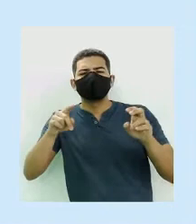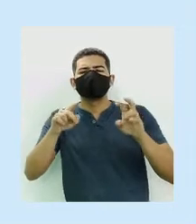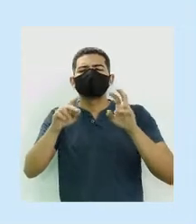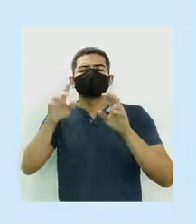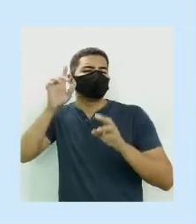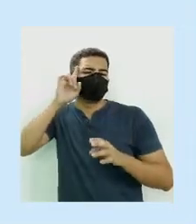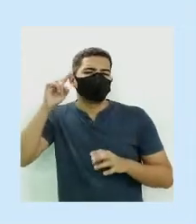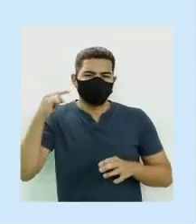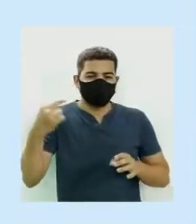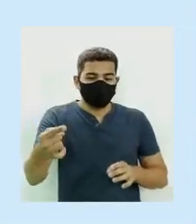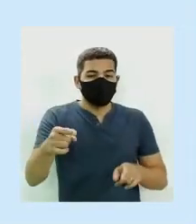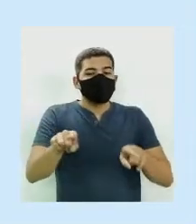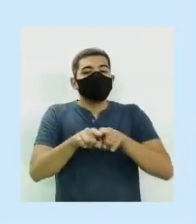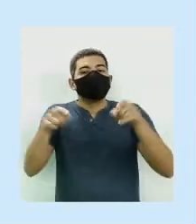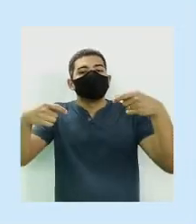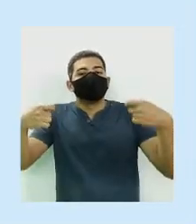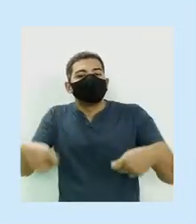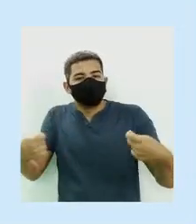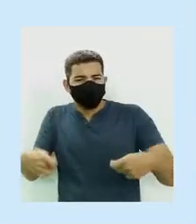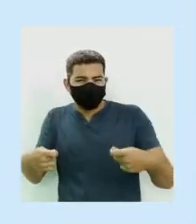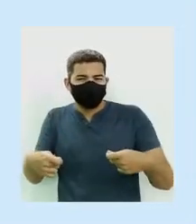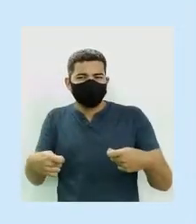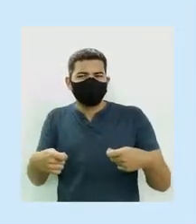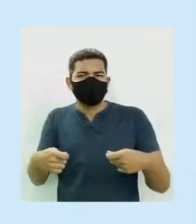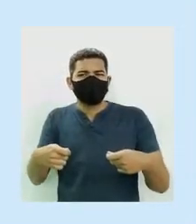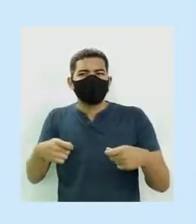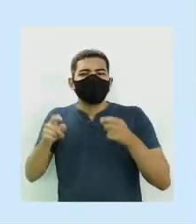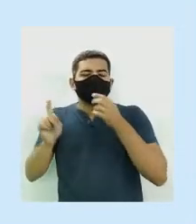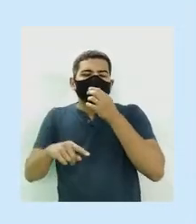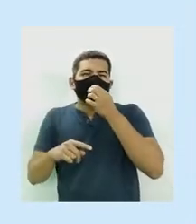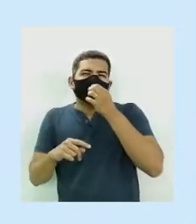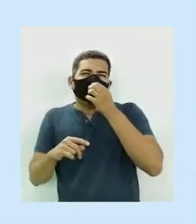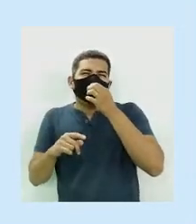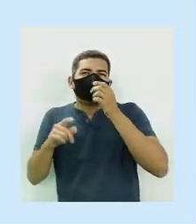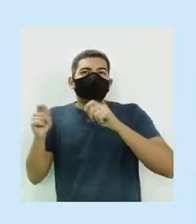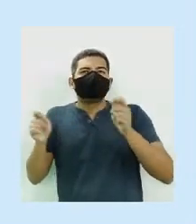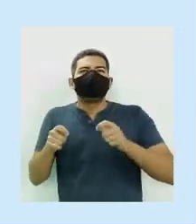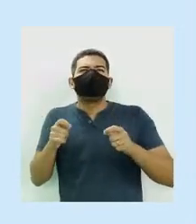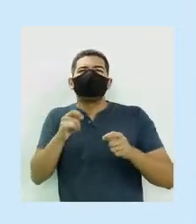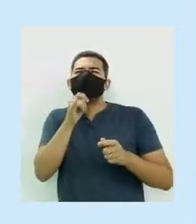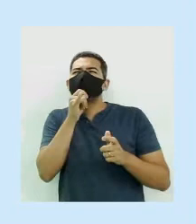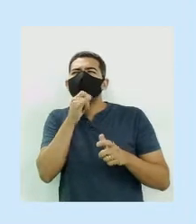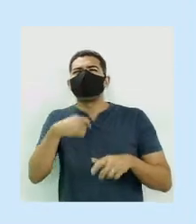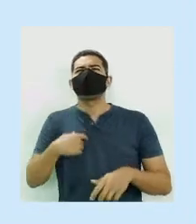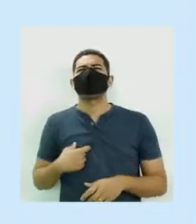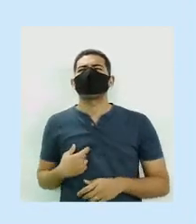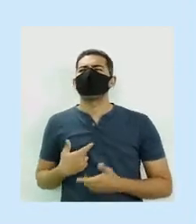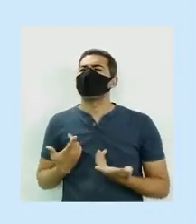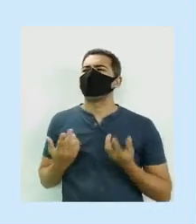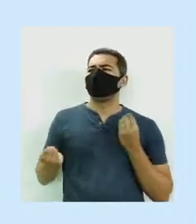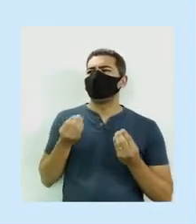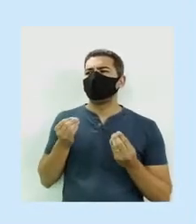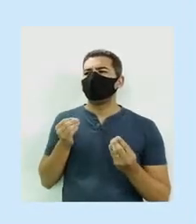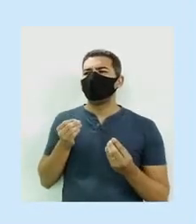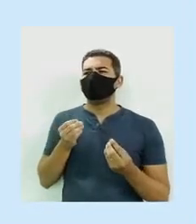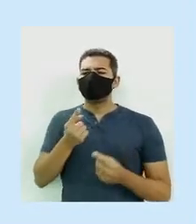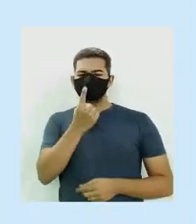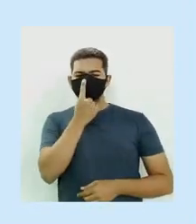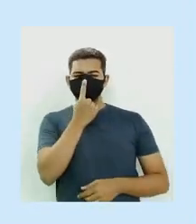cotidiano, as suas necessidades, para que vocês também possam se localizar, se identificar, se